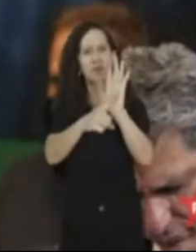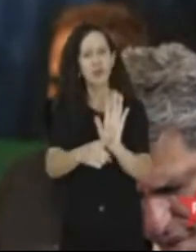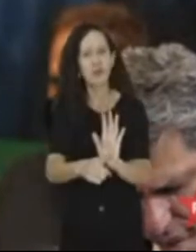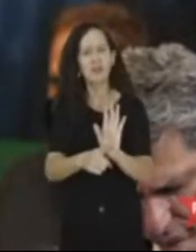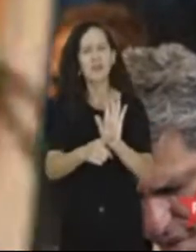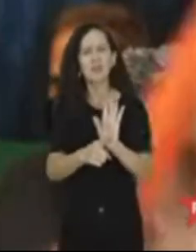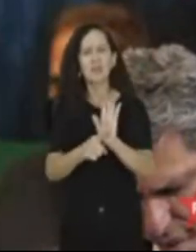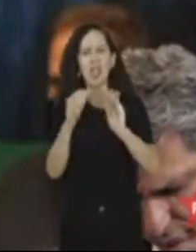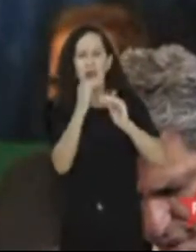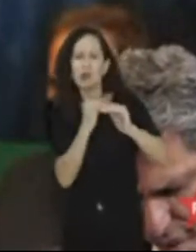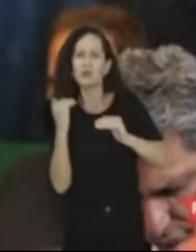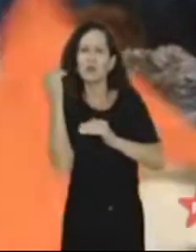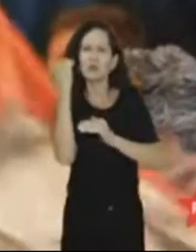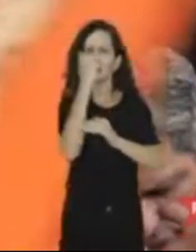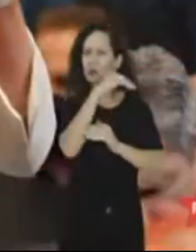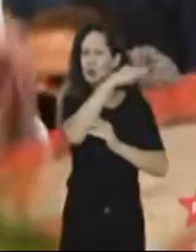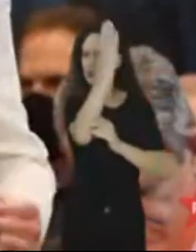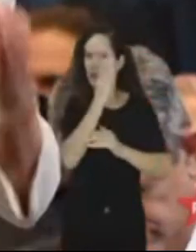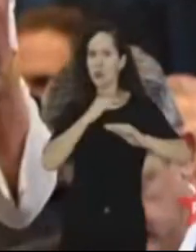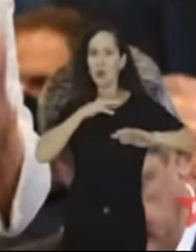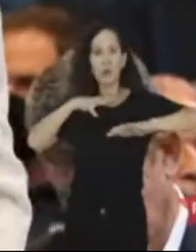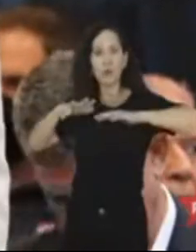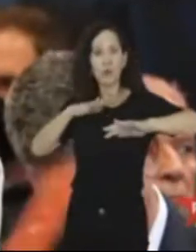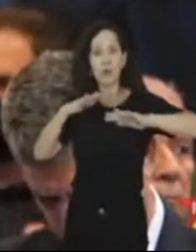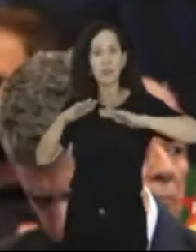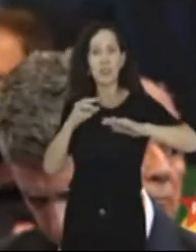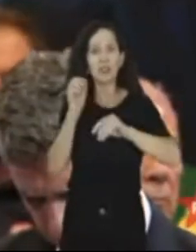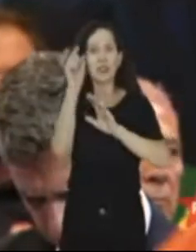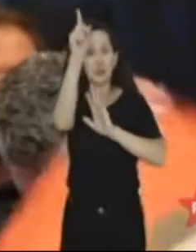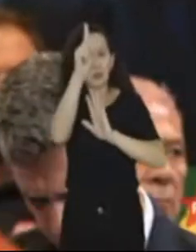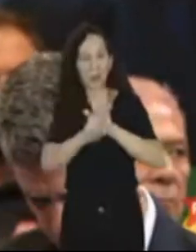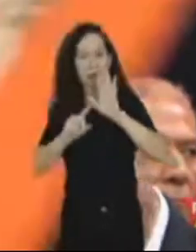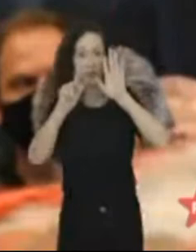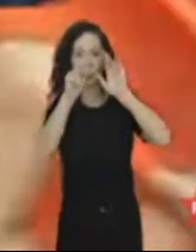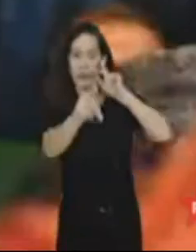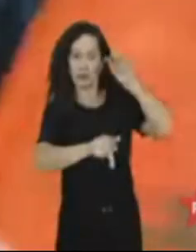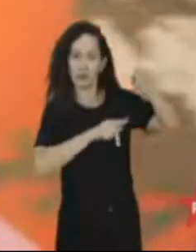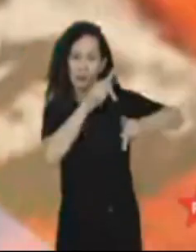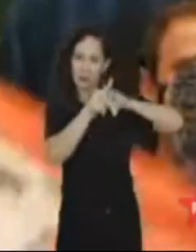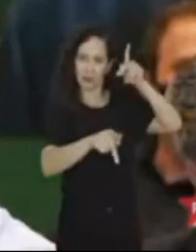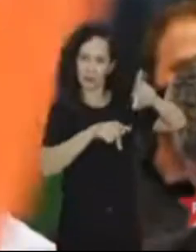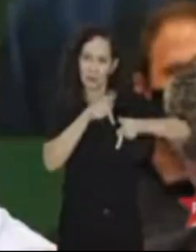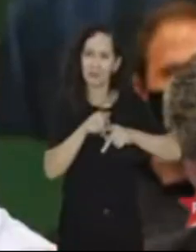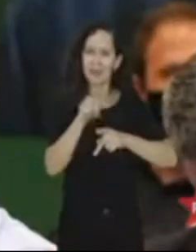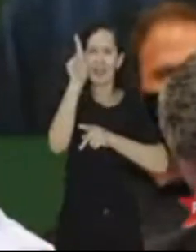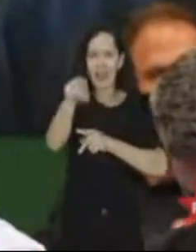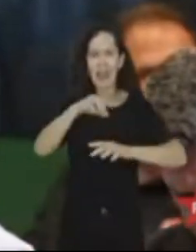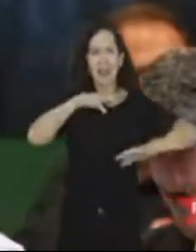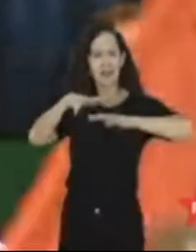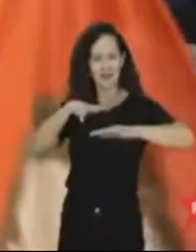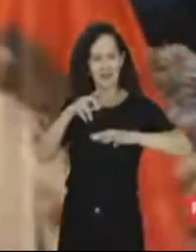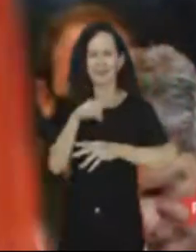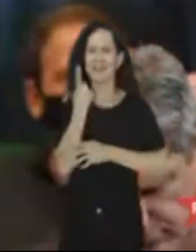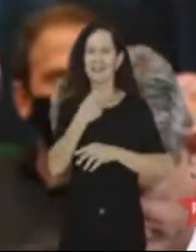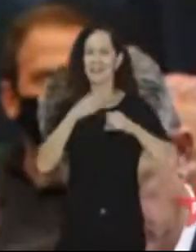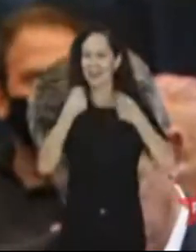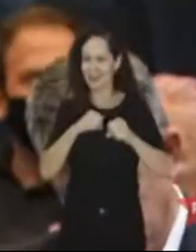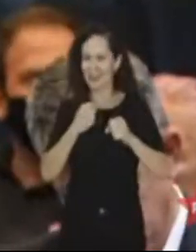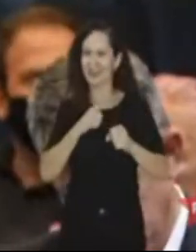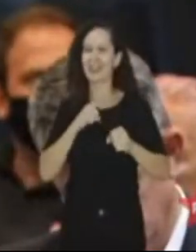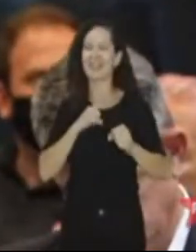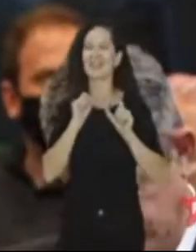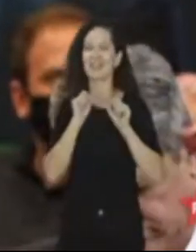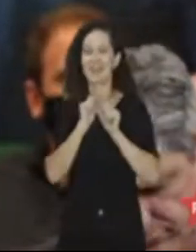soberania, um movimento em defesa dos direitos do povo. É esse movimento que vai ter condições de ganhar